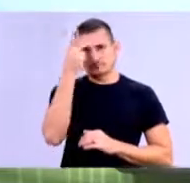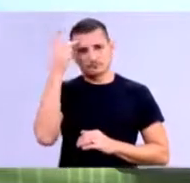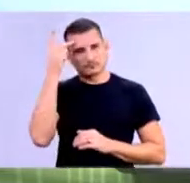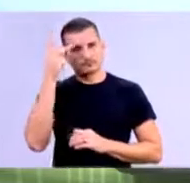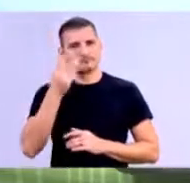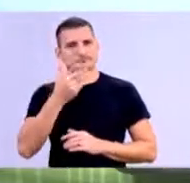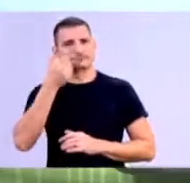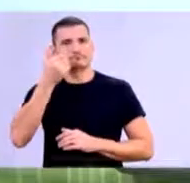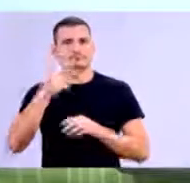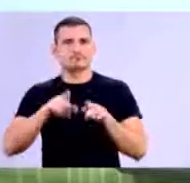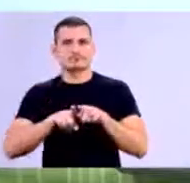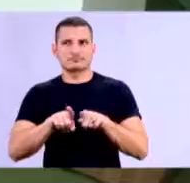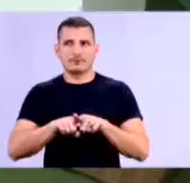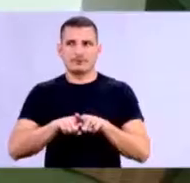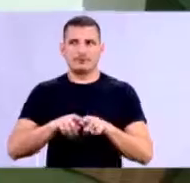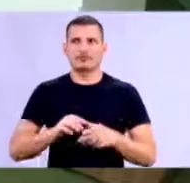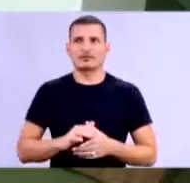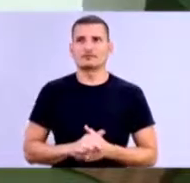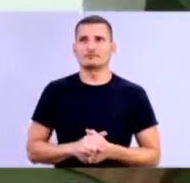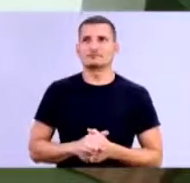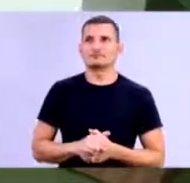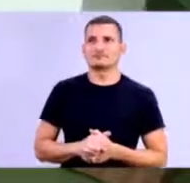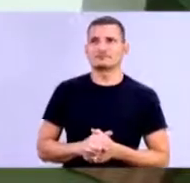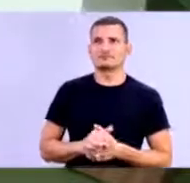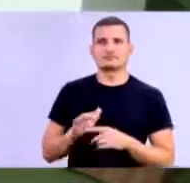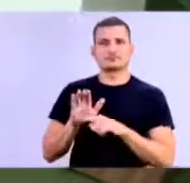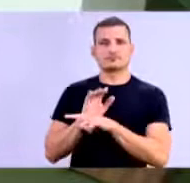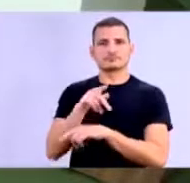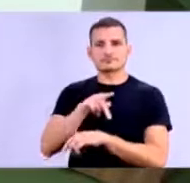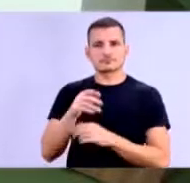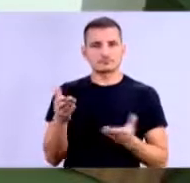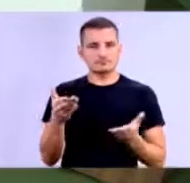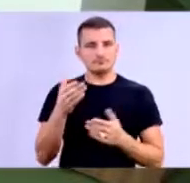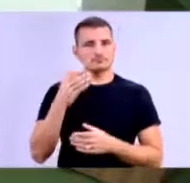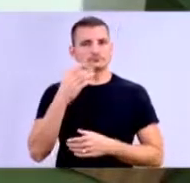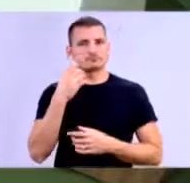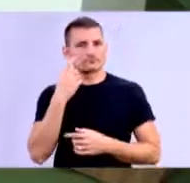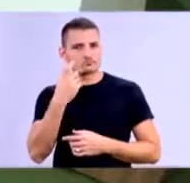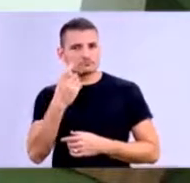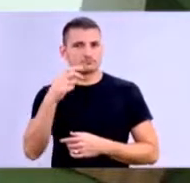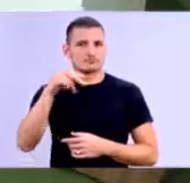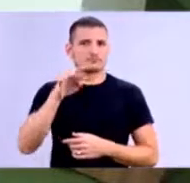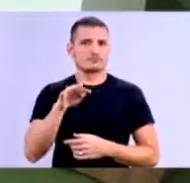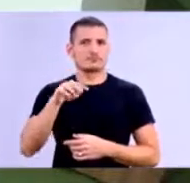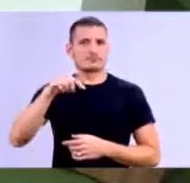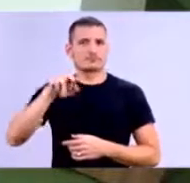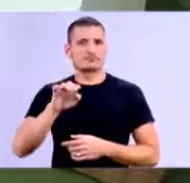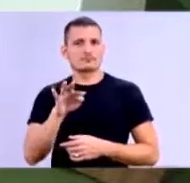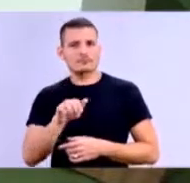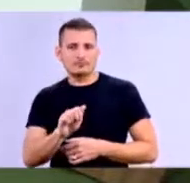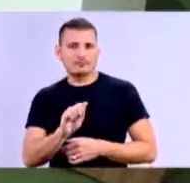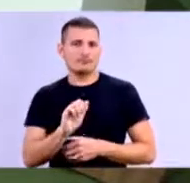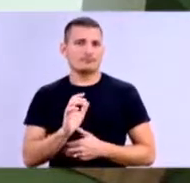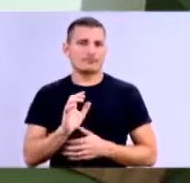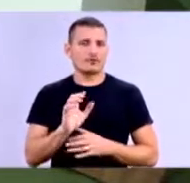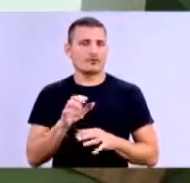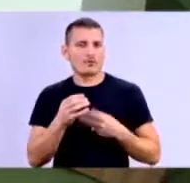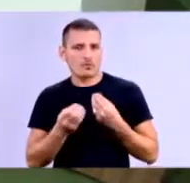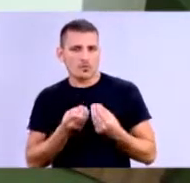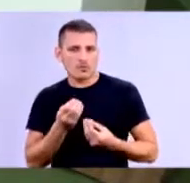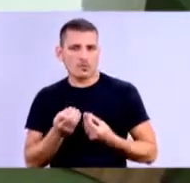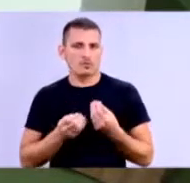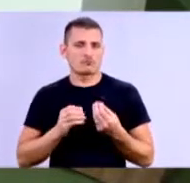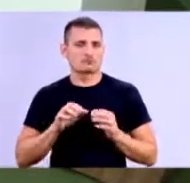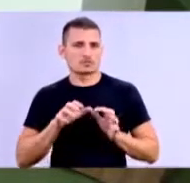não? Professora, interessante esses princípios que eles aprenderam, na etiqueta, né, comportamento, importante? É muito